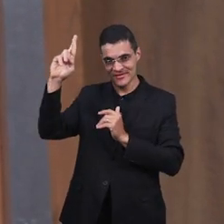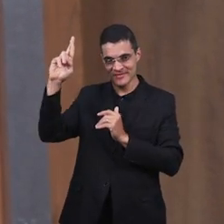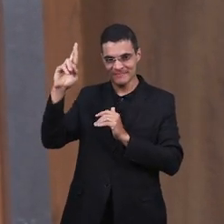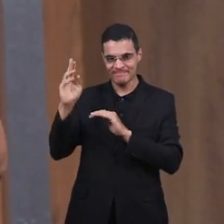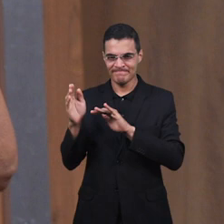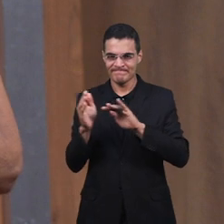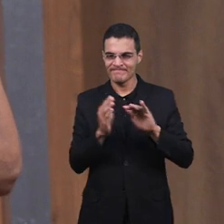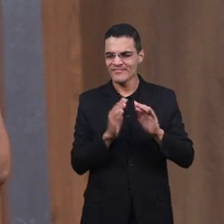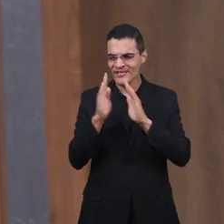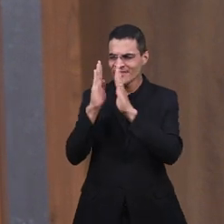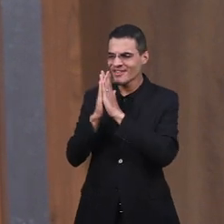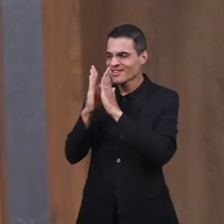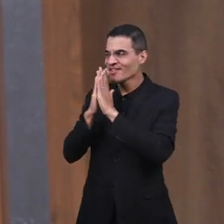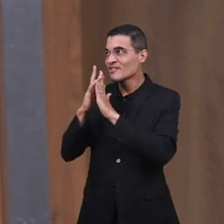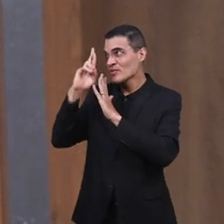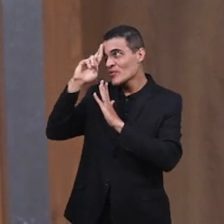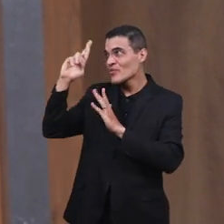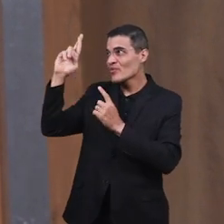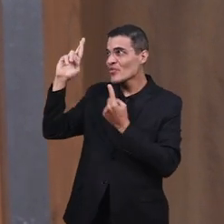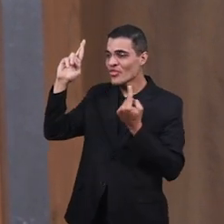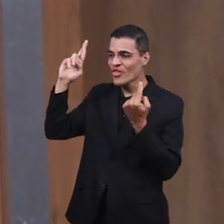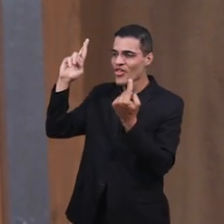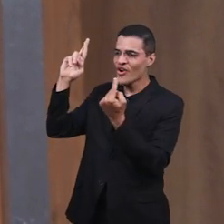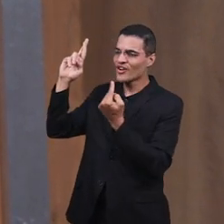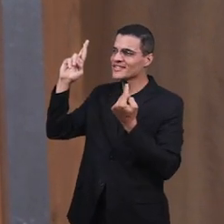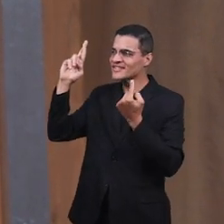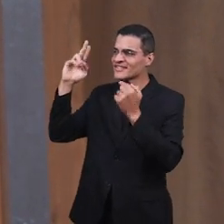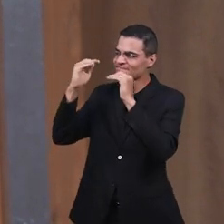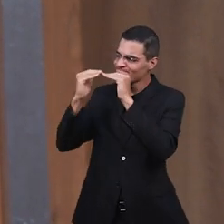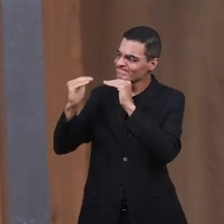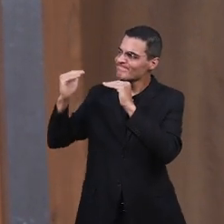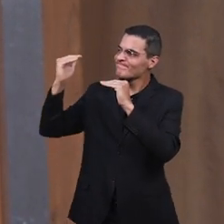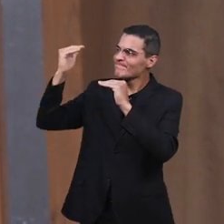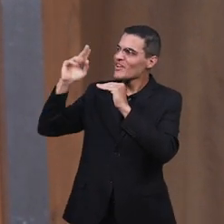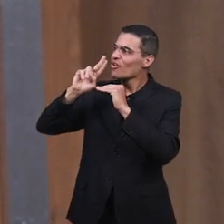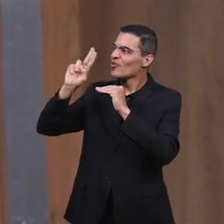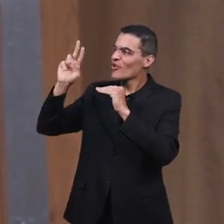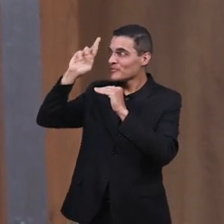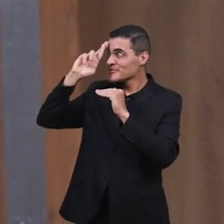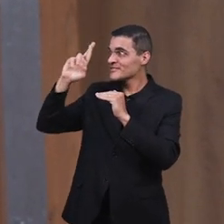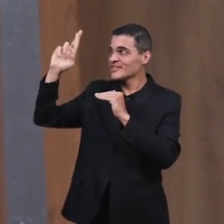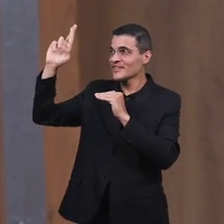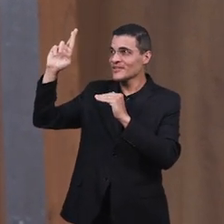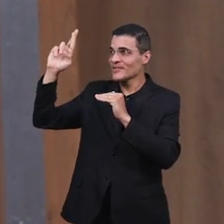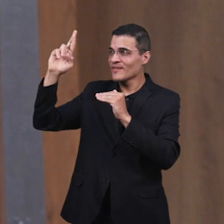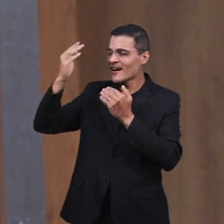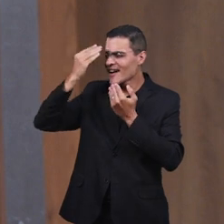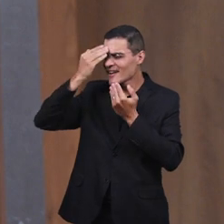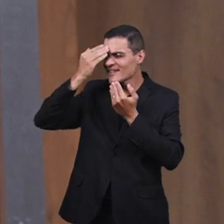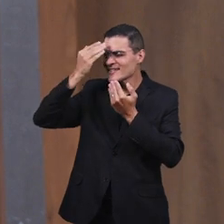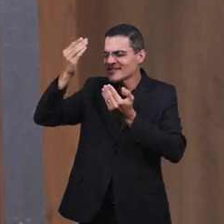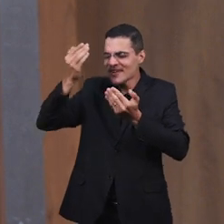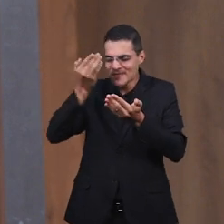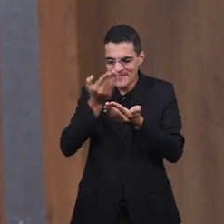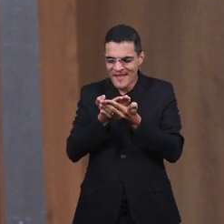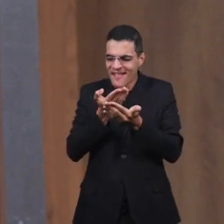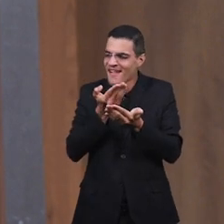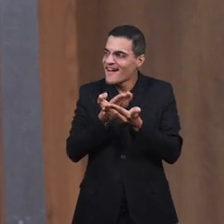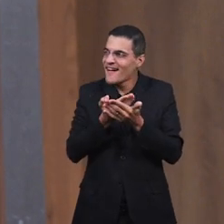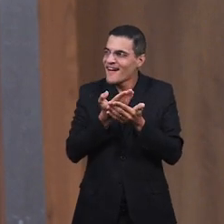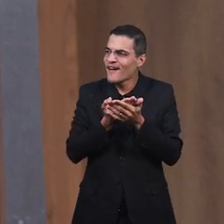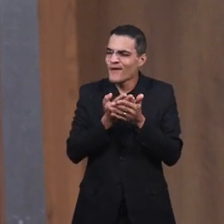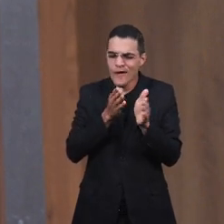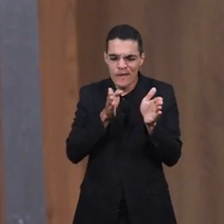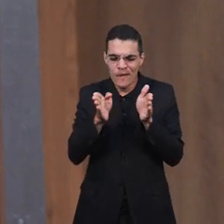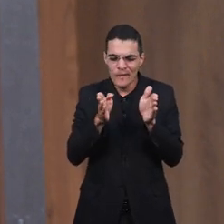Senhor. Senhor Deus, nós louvamos o Teu nome, Te bendizemos pela nossa